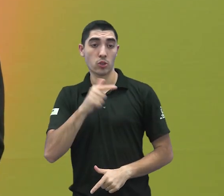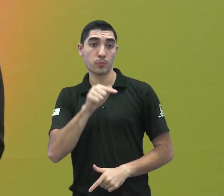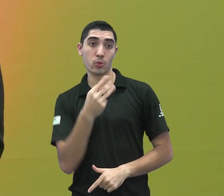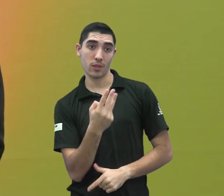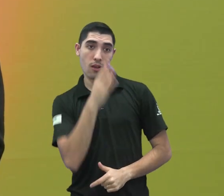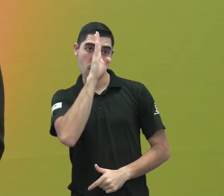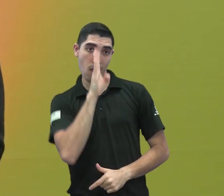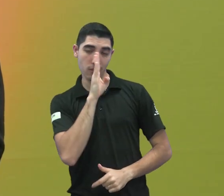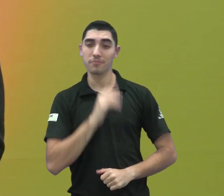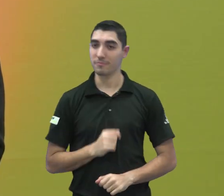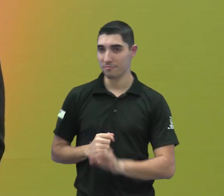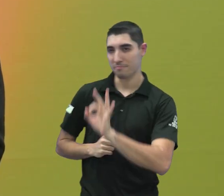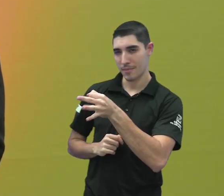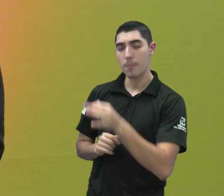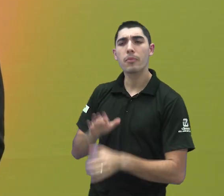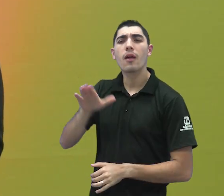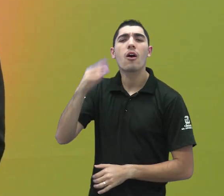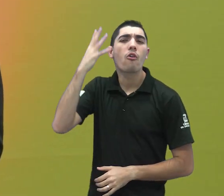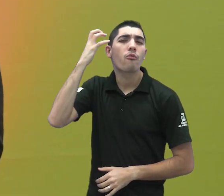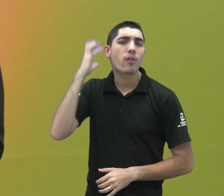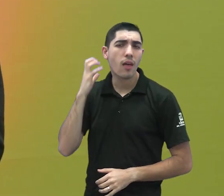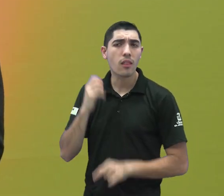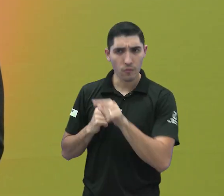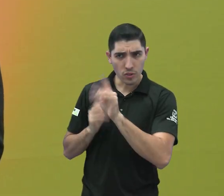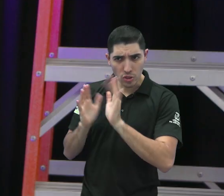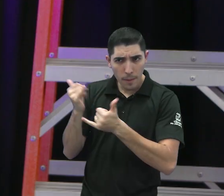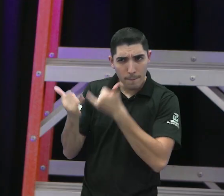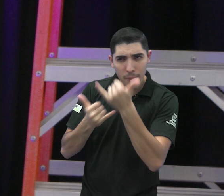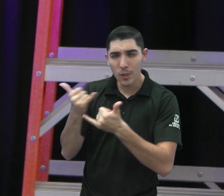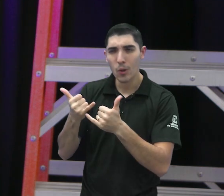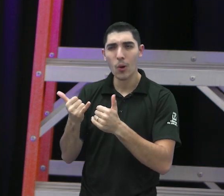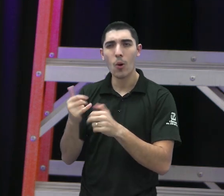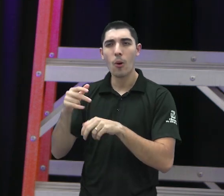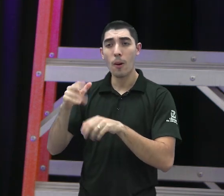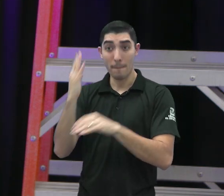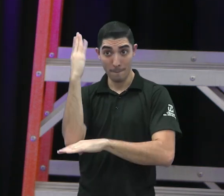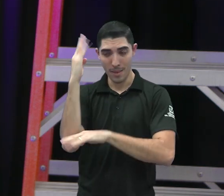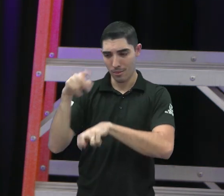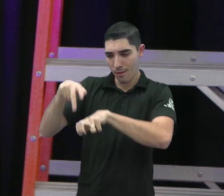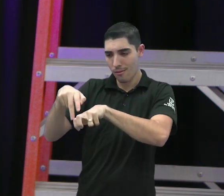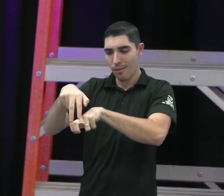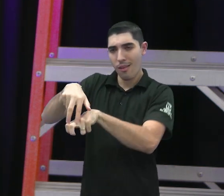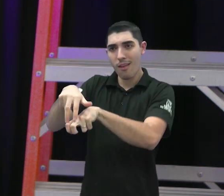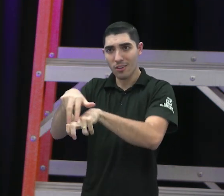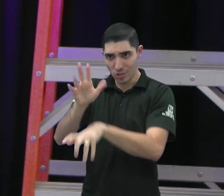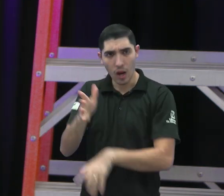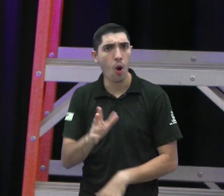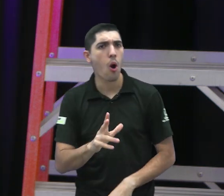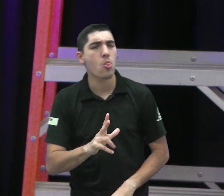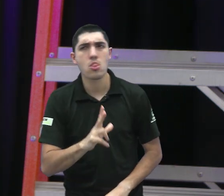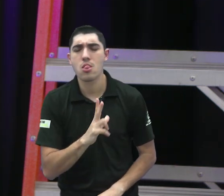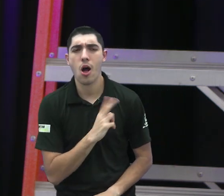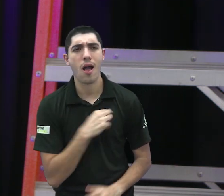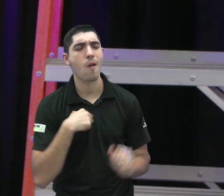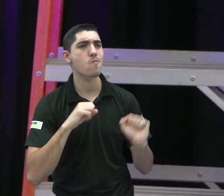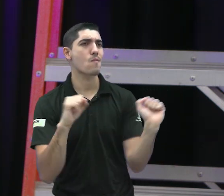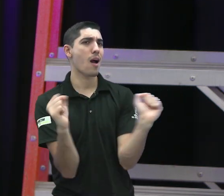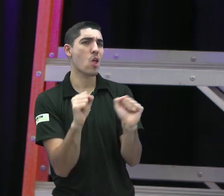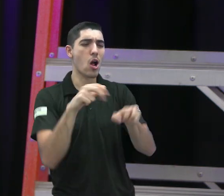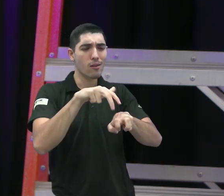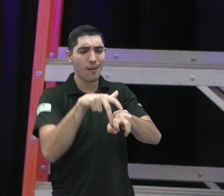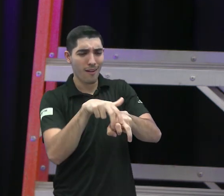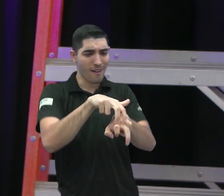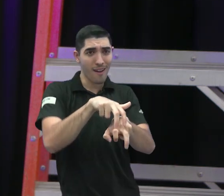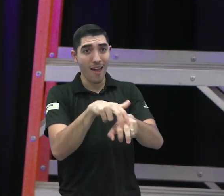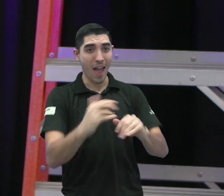Agora, Fernanda, vem cá, me fala uma coisa. Você já brincou de perna de pau alguma vez na vida? Opa, muito! Adorava, viu? É uma prática que